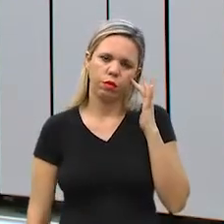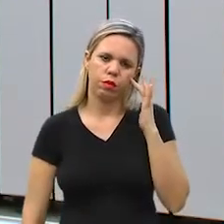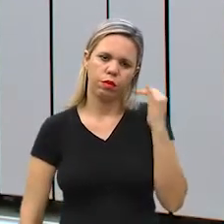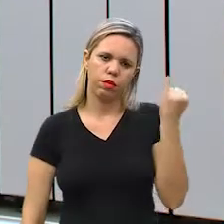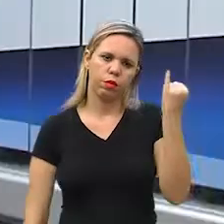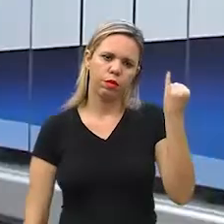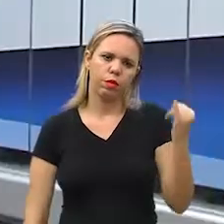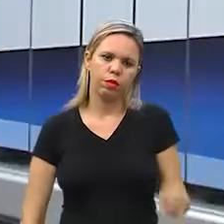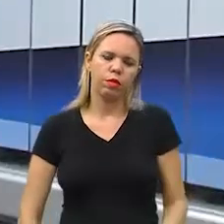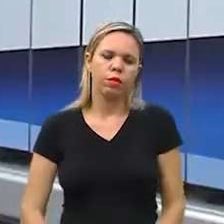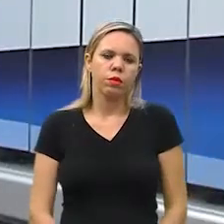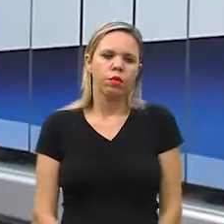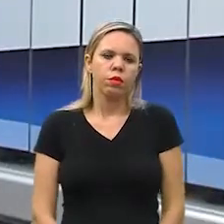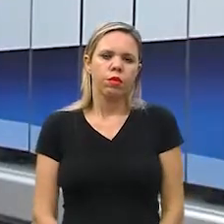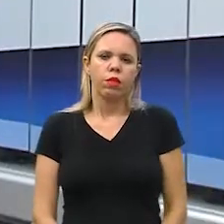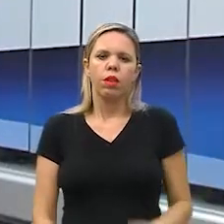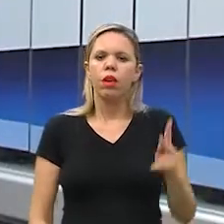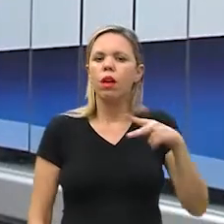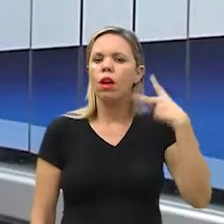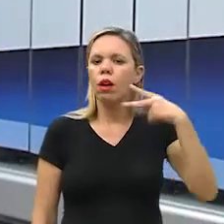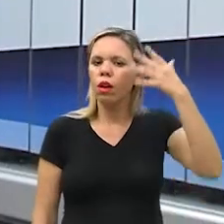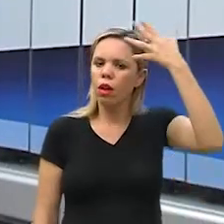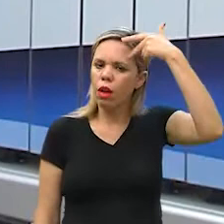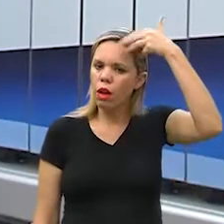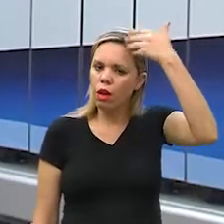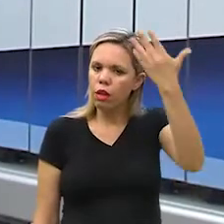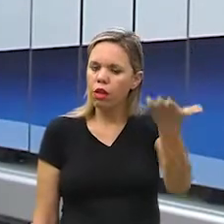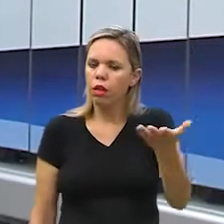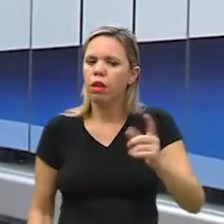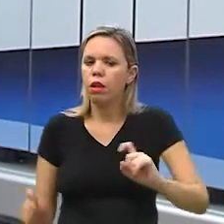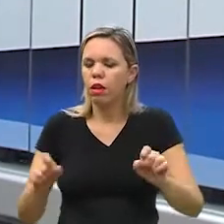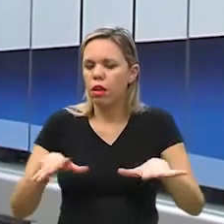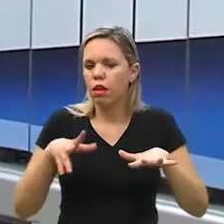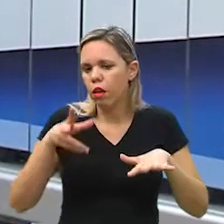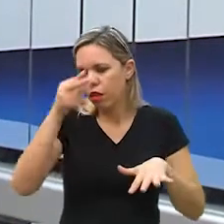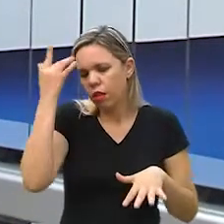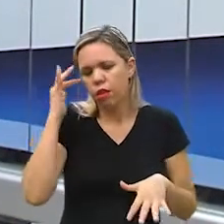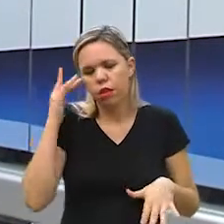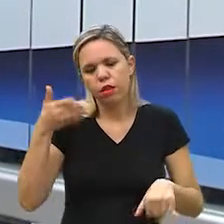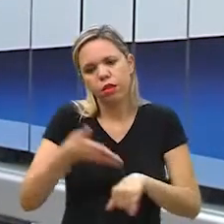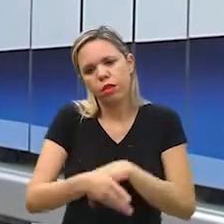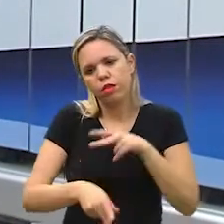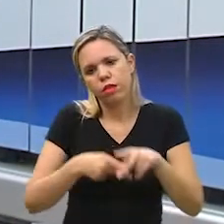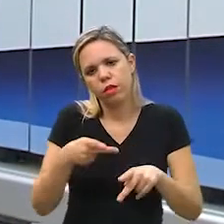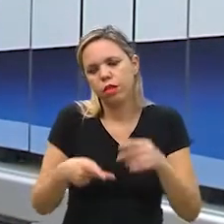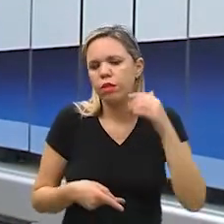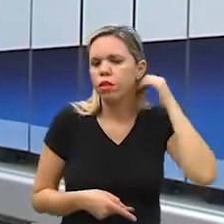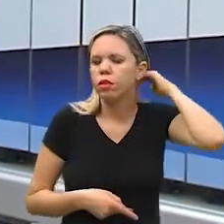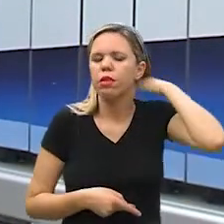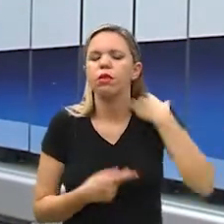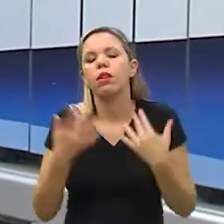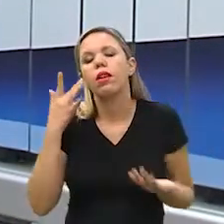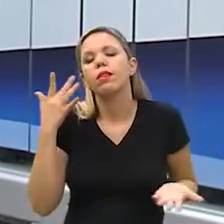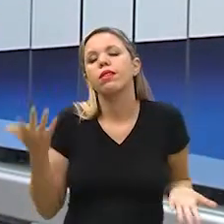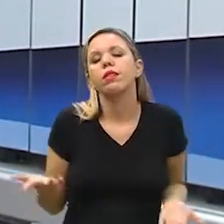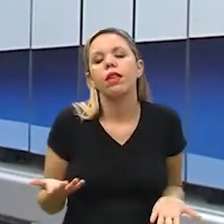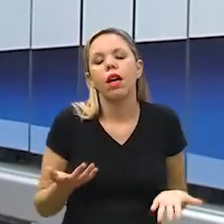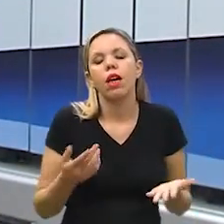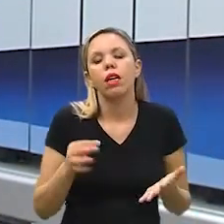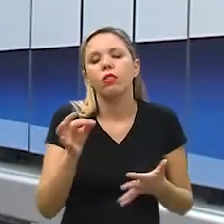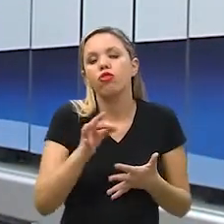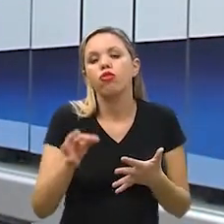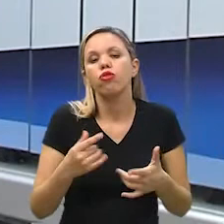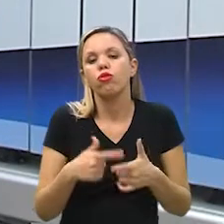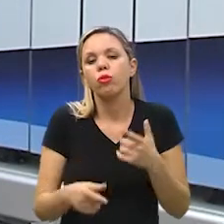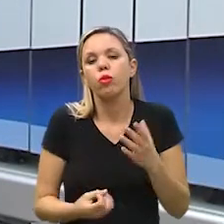muito importante. Rodrigo da Farmadic, em uma audiência pública, participação da população com as demandas que